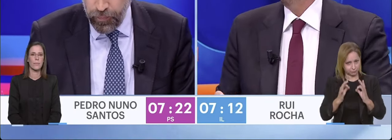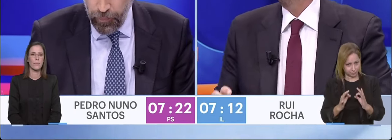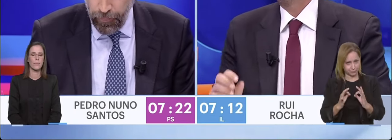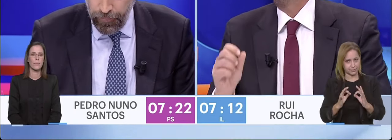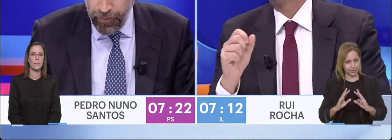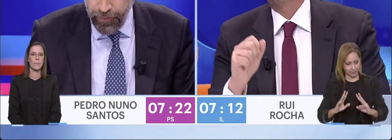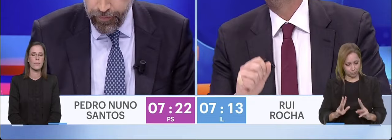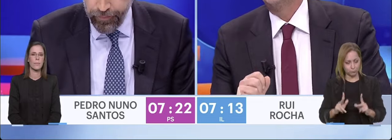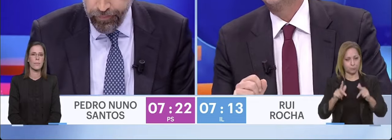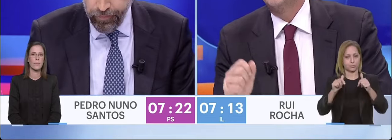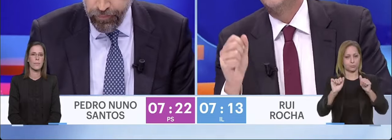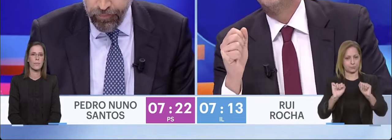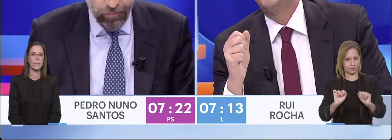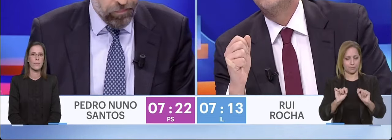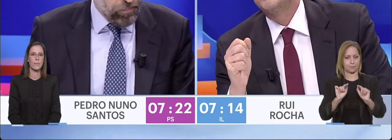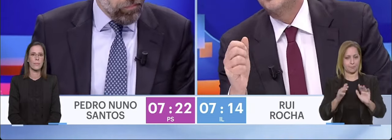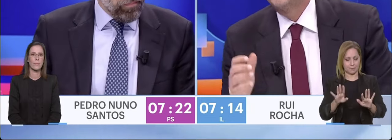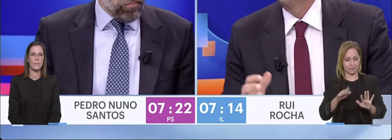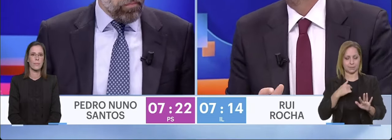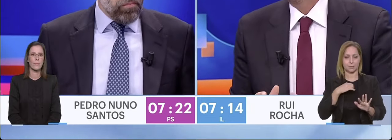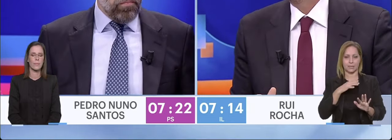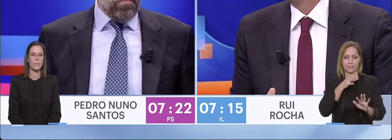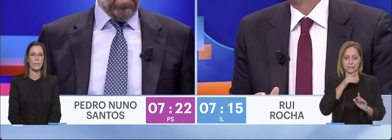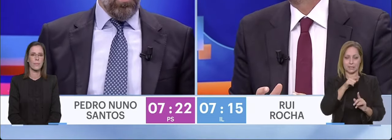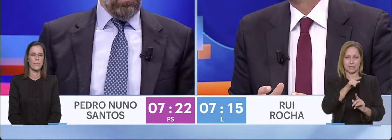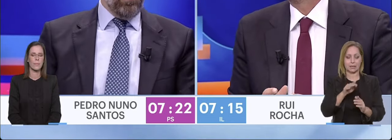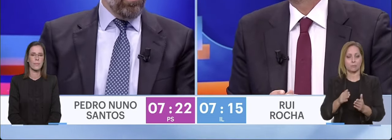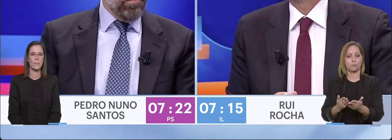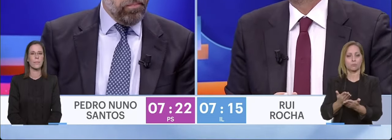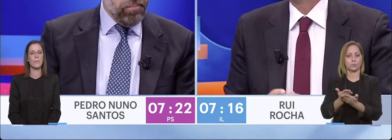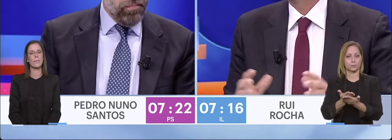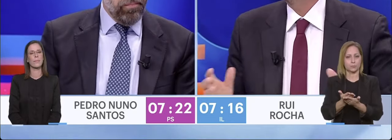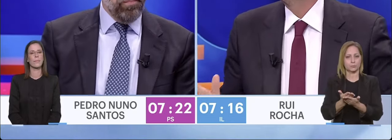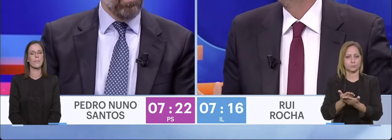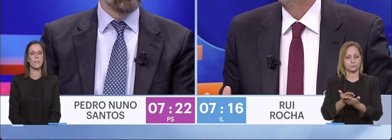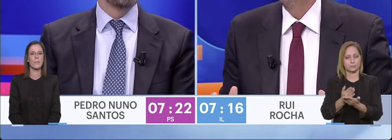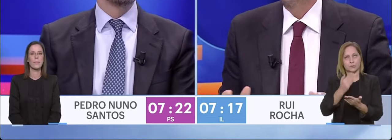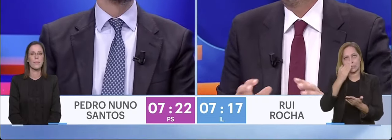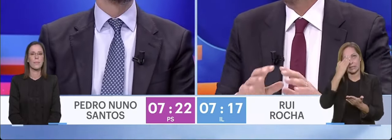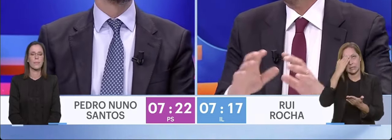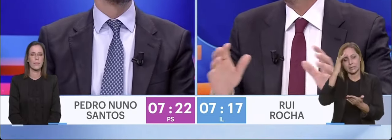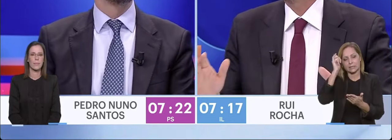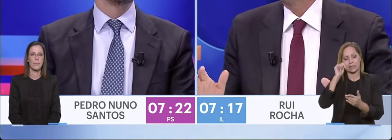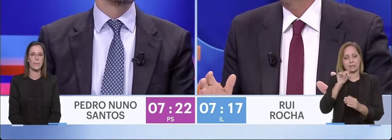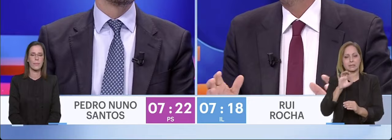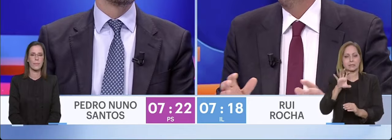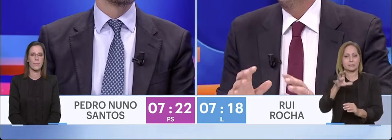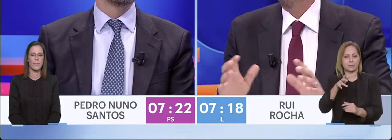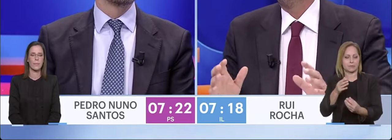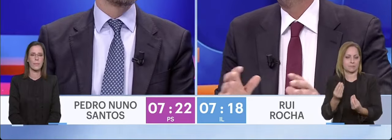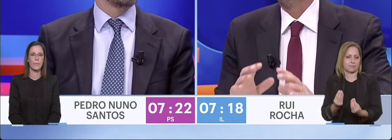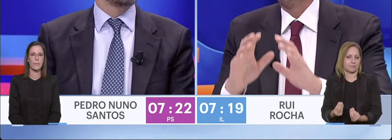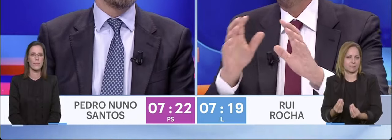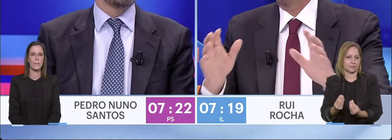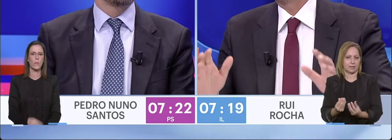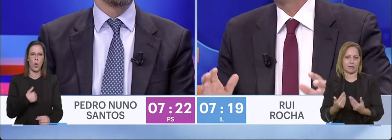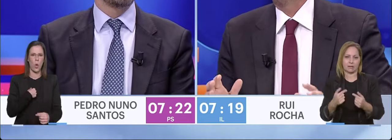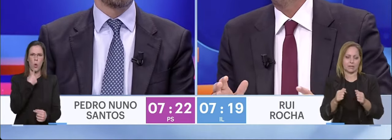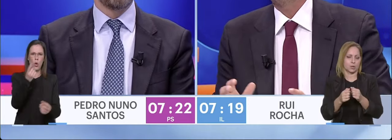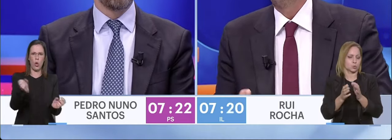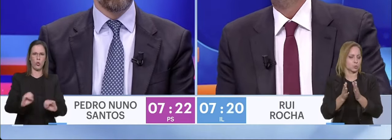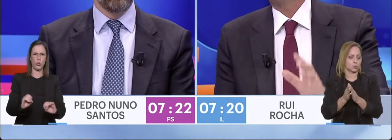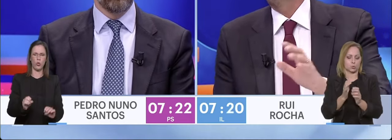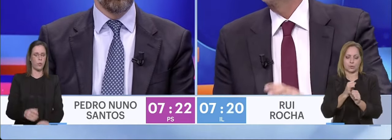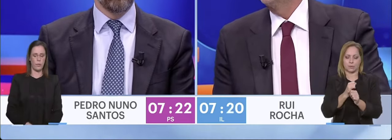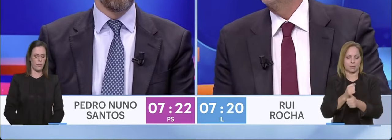deixa-me dizer para Além do mais Pedro no Santos apresenta aqui um uma ideia de país que está Fantástico e que tem tudo a